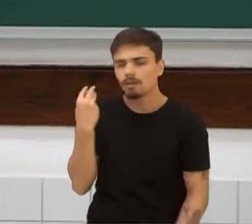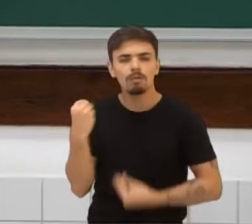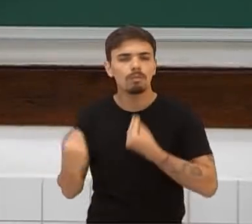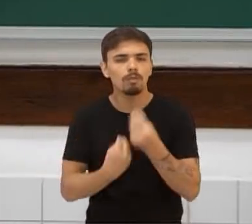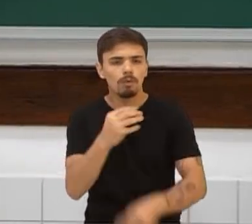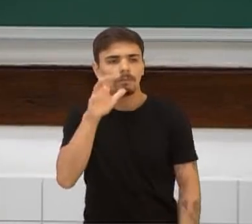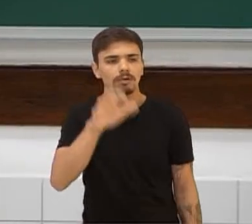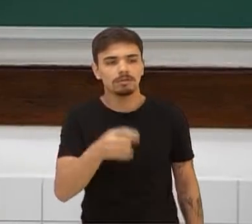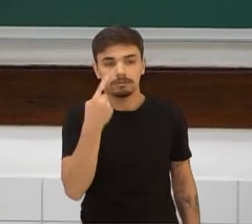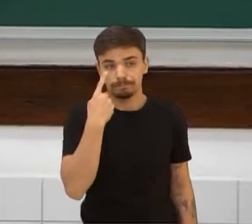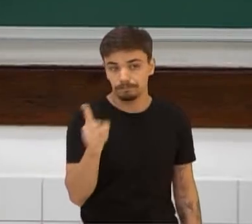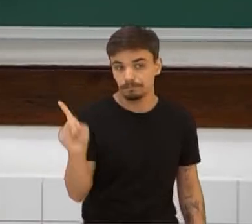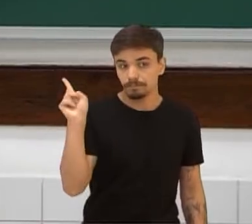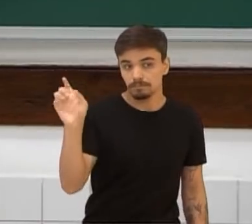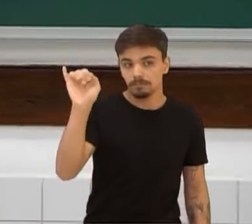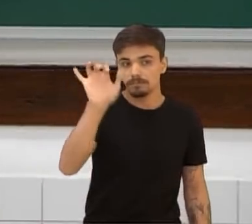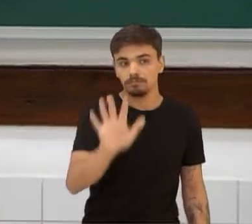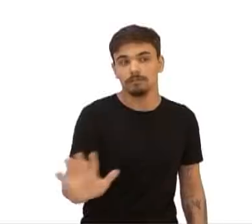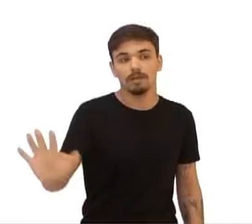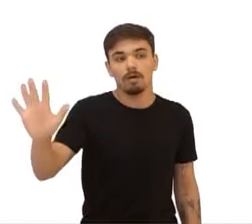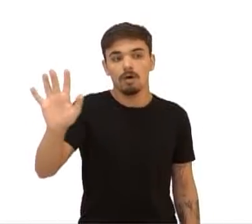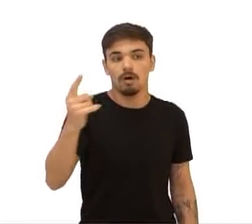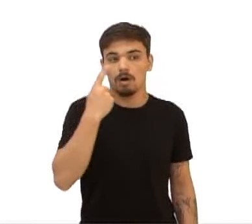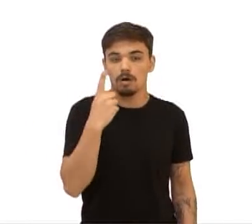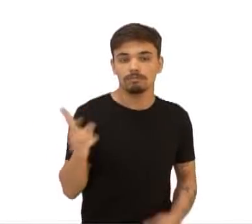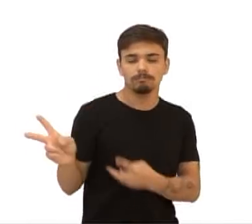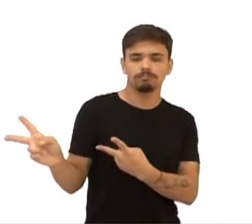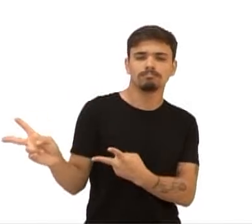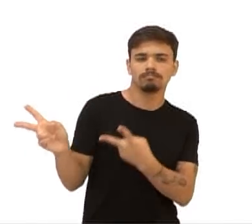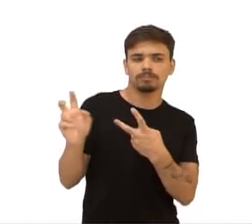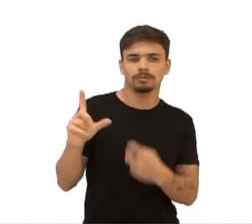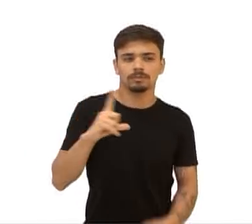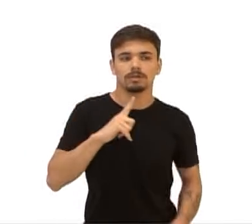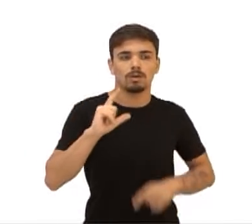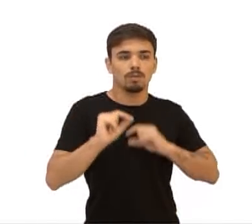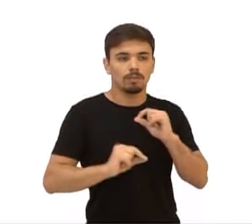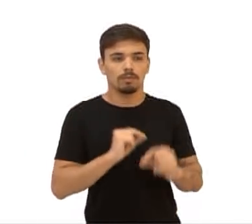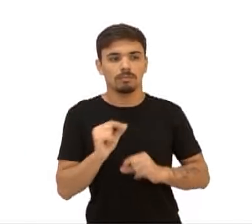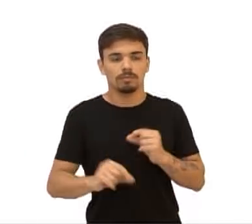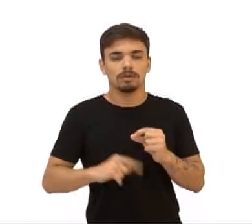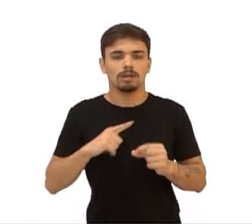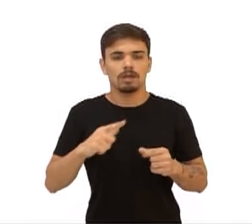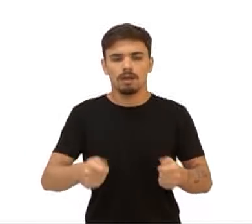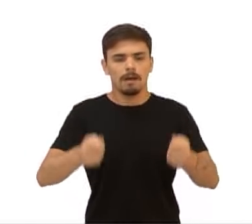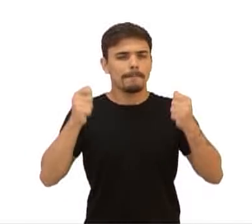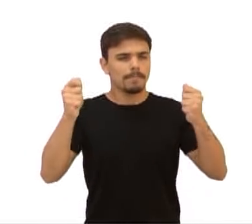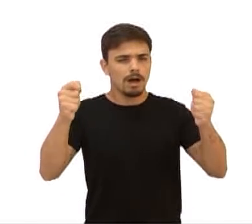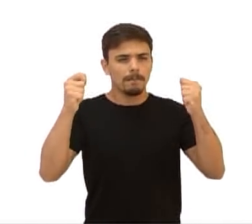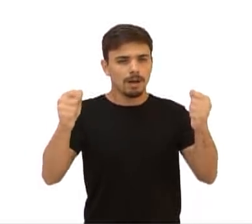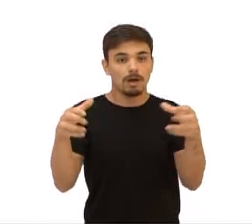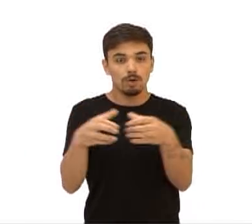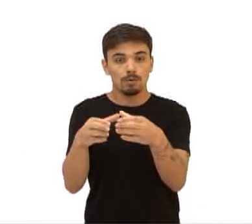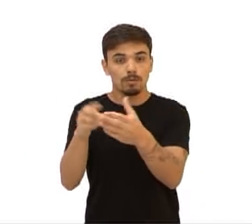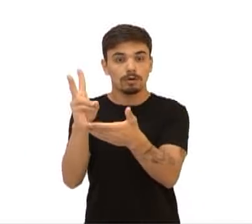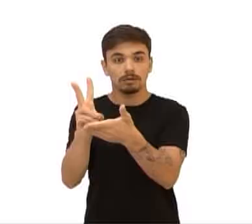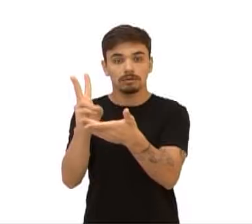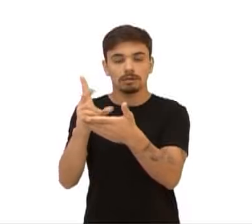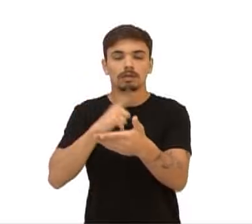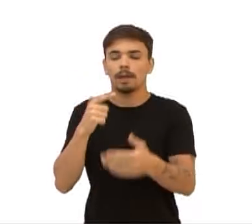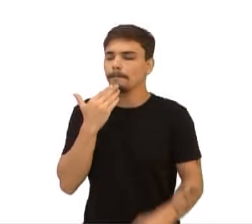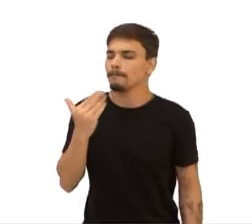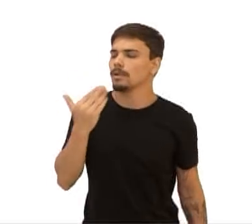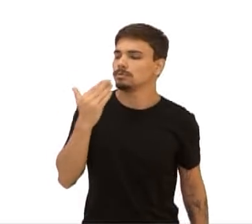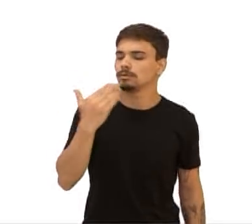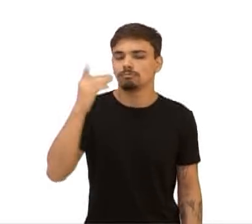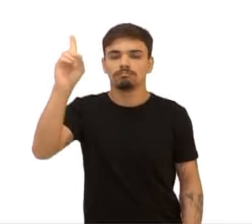deem uma olhada nessa imagem. Nessa imagem, nós temos, então, um protesto de grupos de indígenas que estão